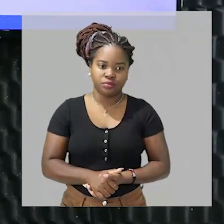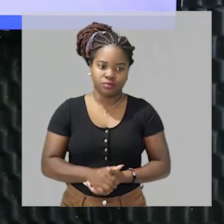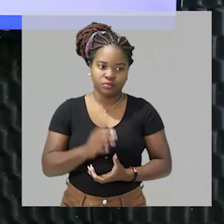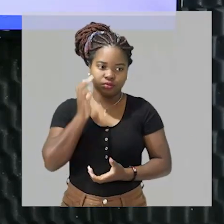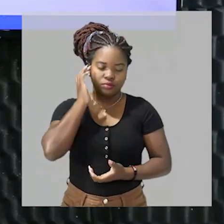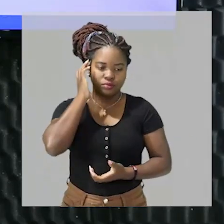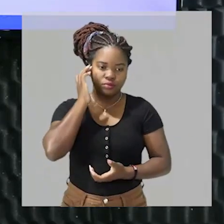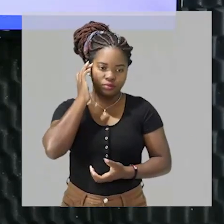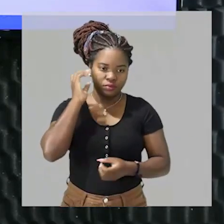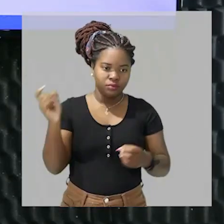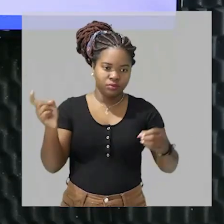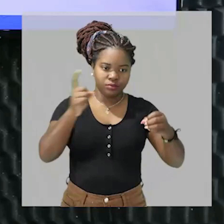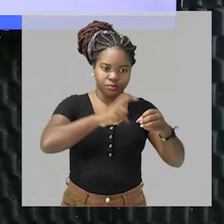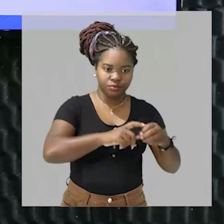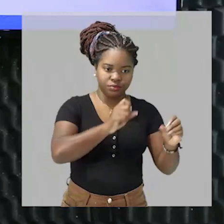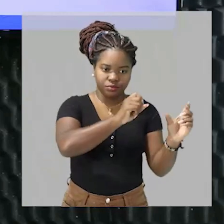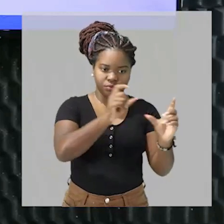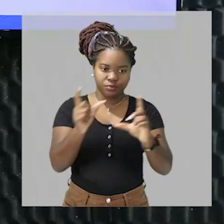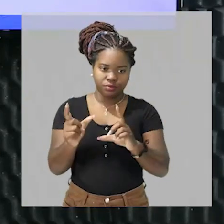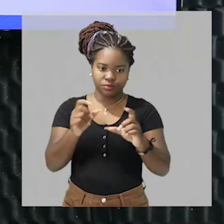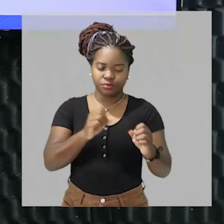Peraí, deixa eu só achar aqui.